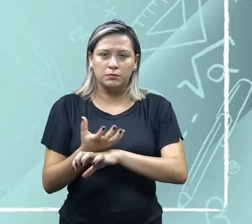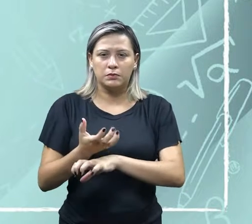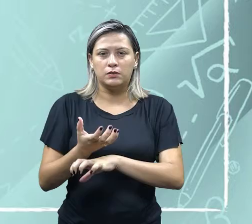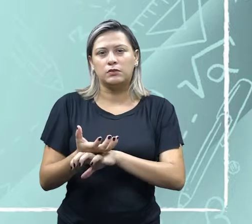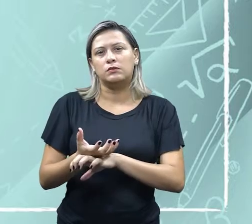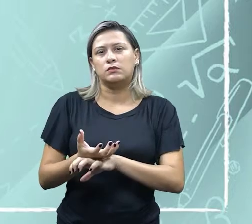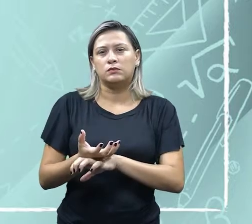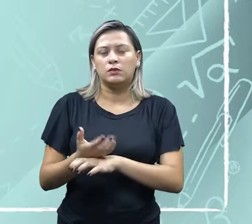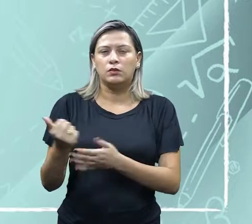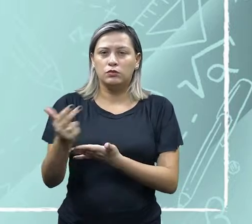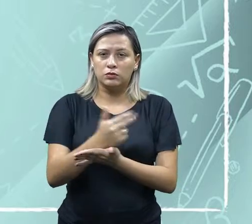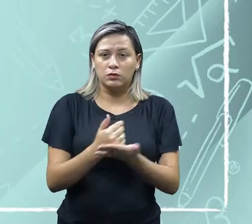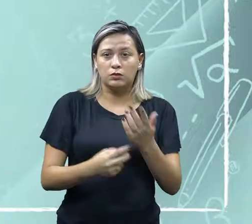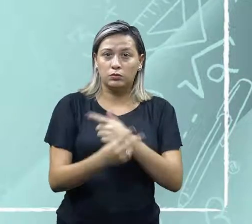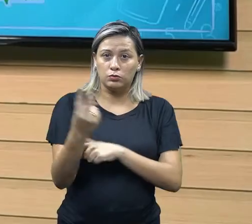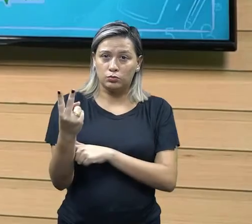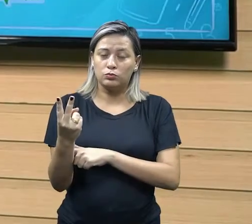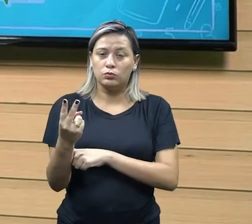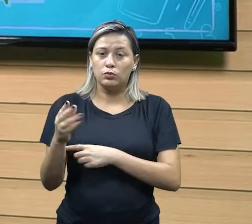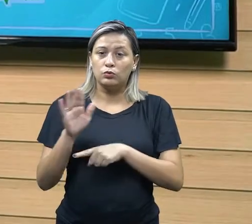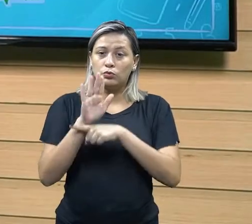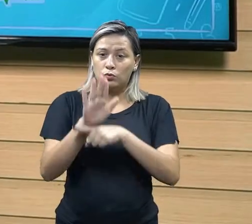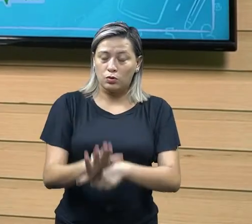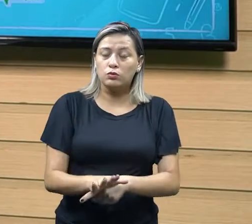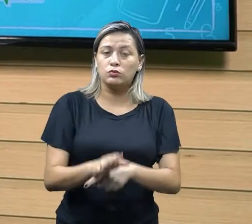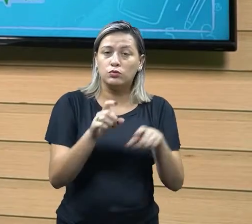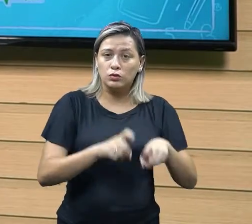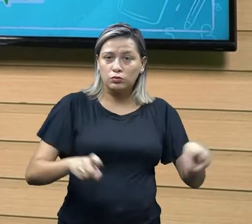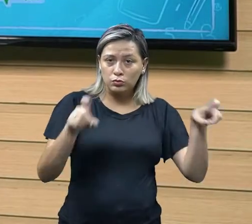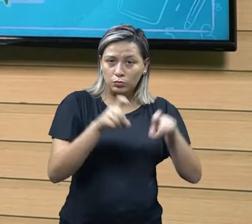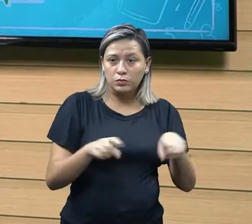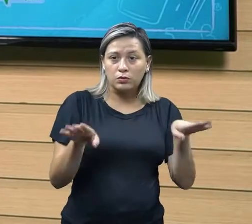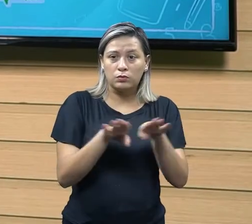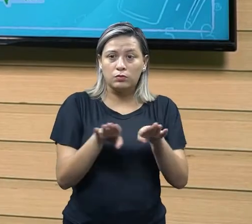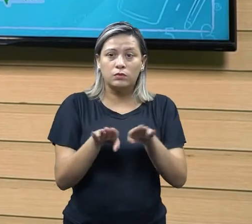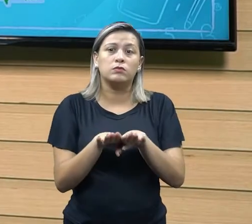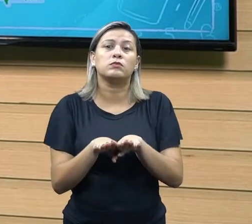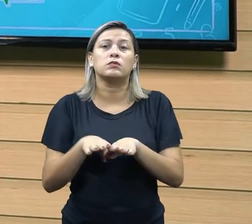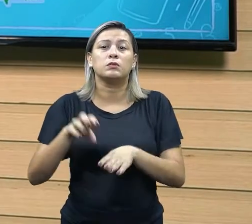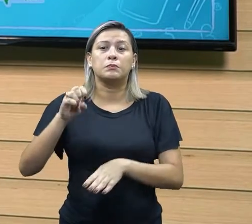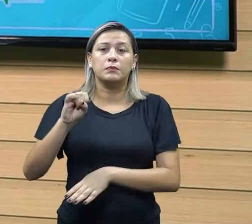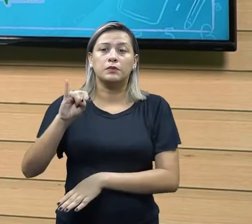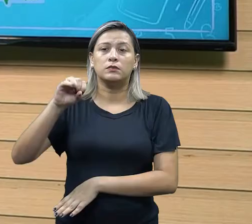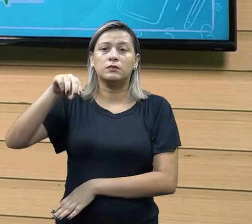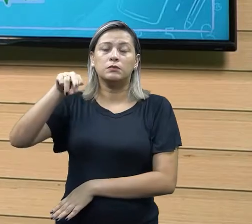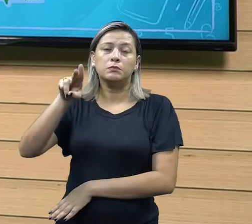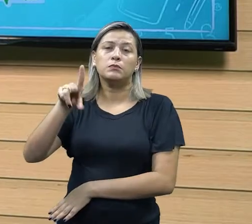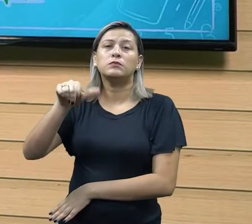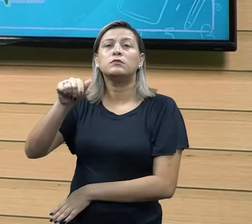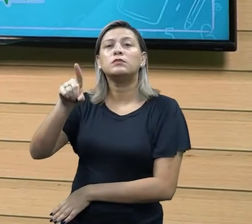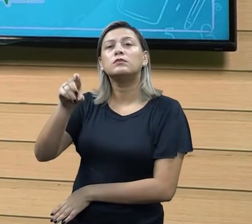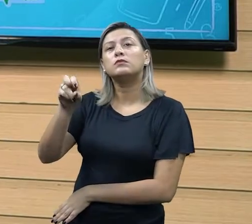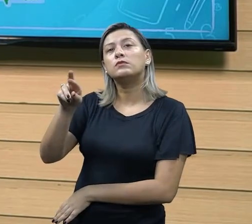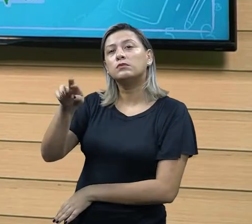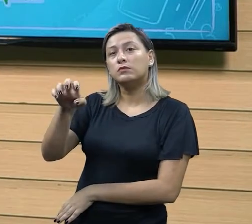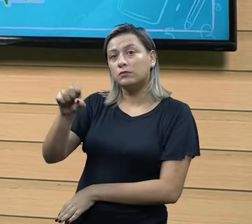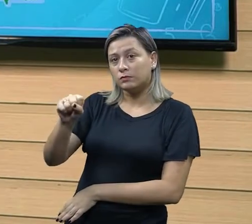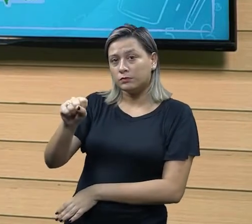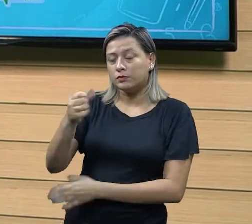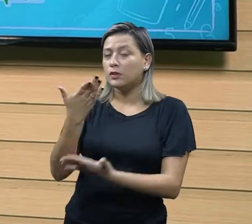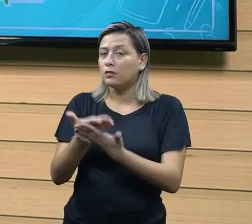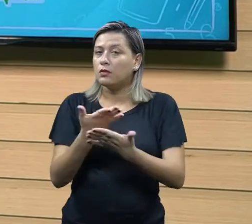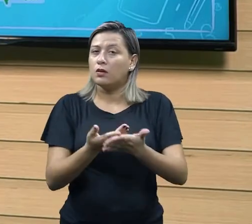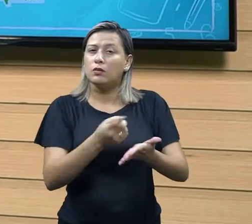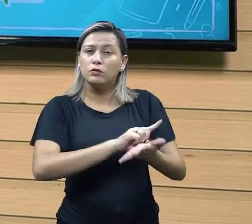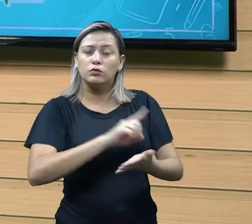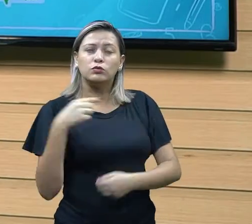por computador e simuladores. Essa é a nossa terceira aula. Nas aulas anteriores nós vimos um pouco do histórico,